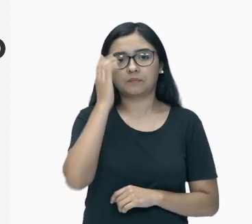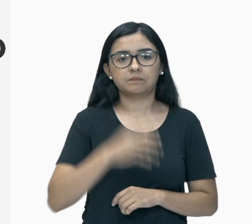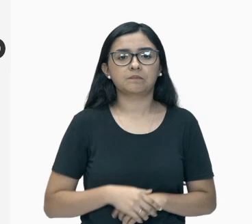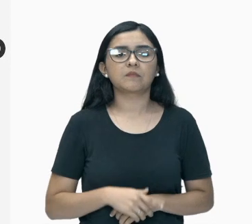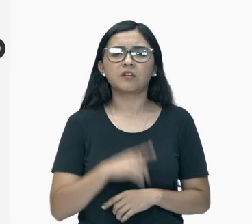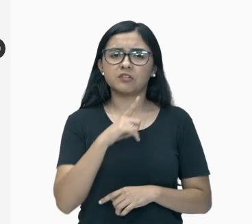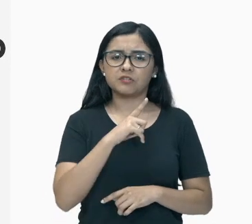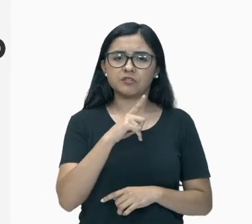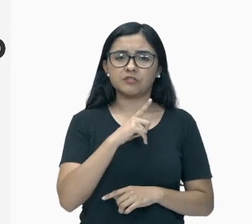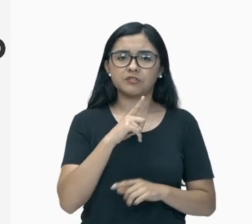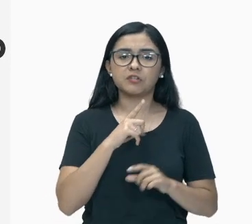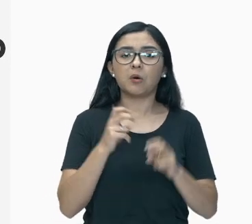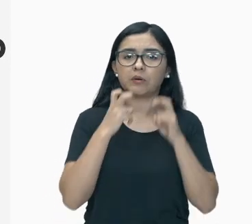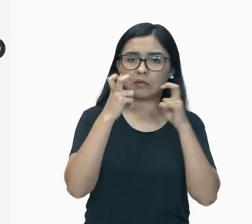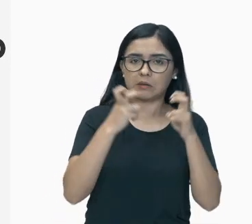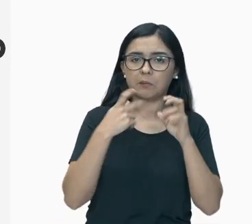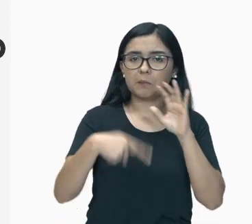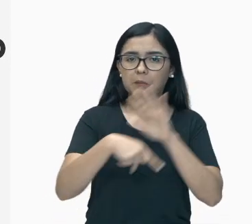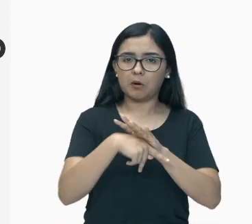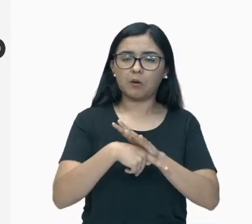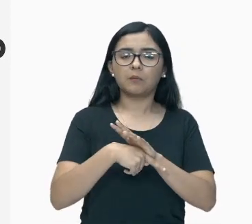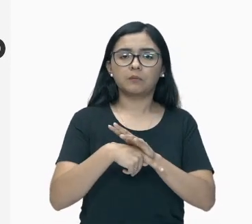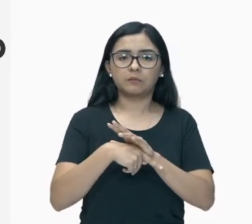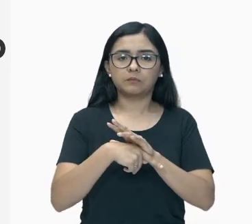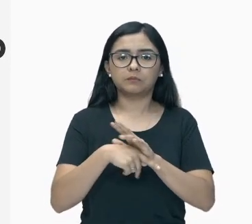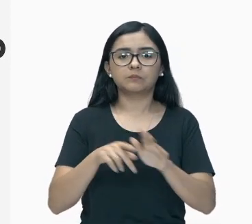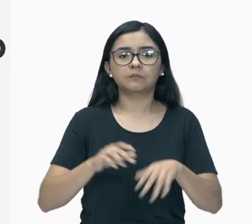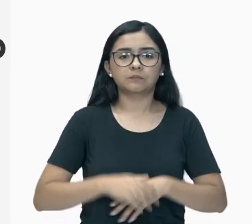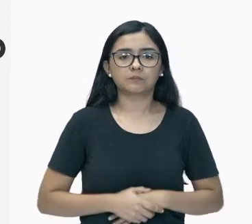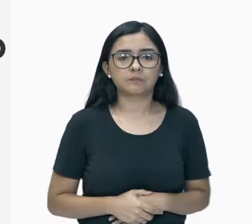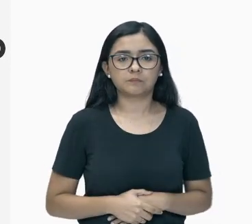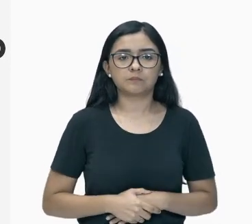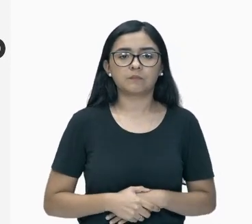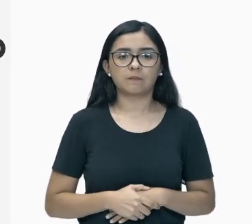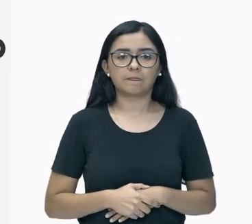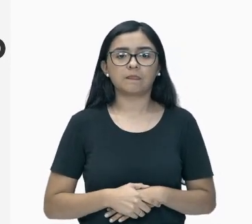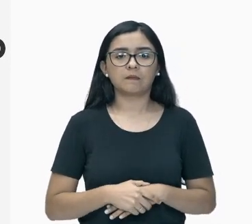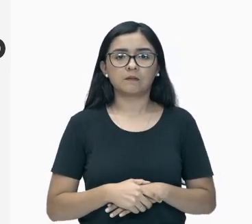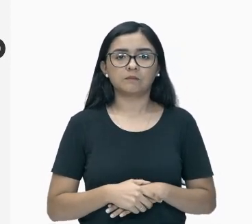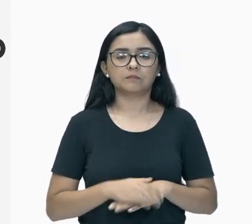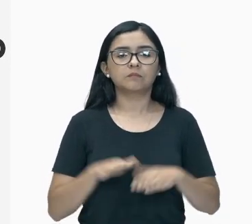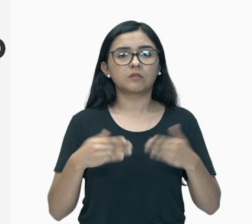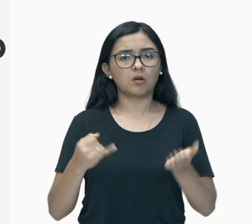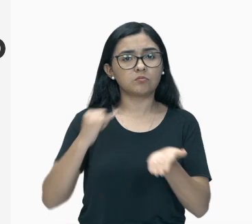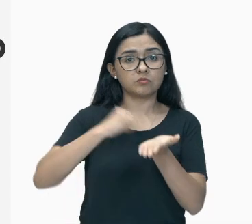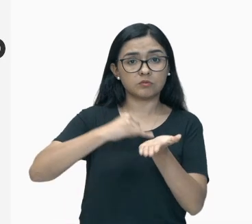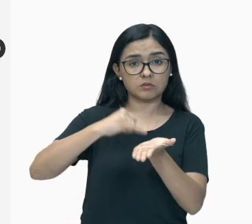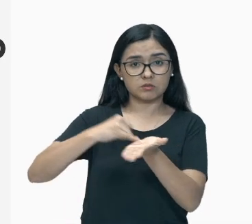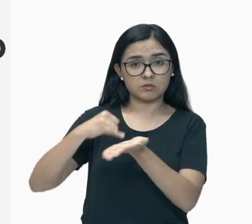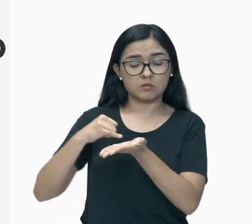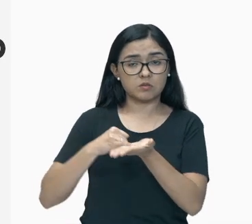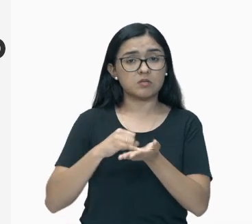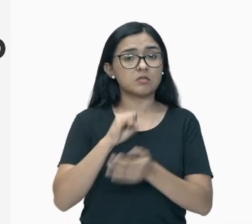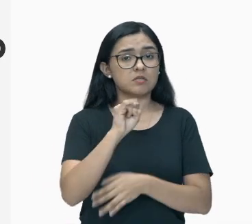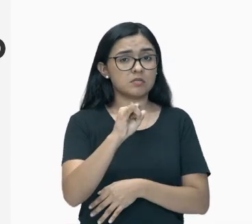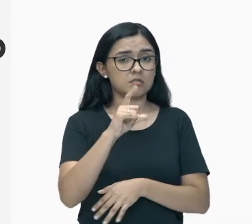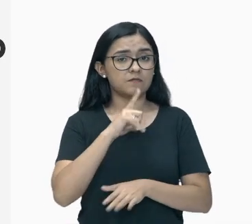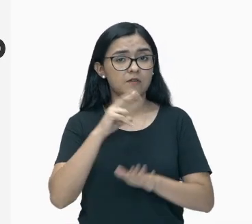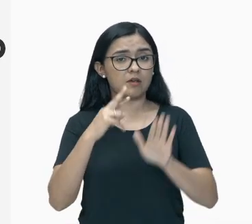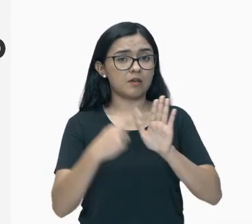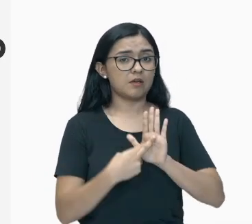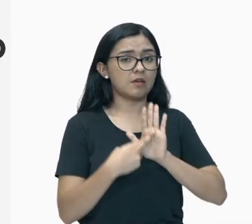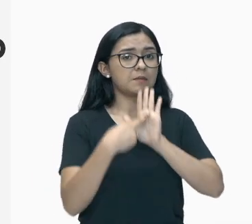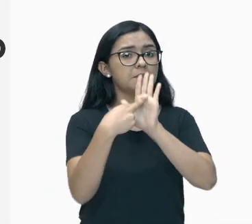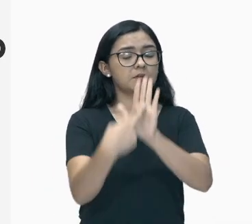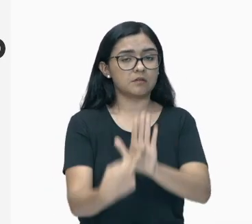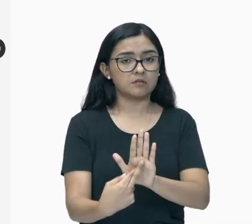guerra. Qual era o grito de guerra que eles lançaram? Tributação somente com representação. Lembrando aos ingleses que as